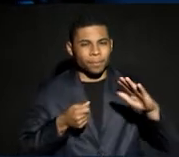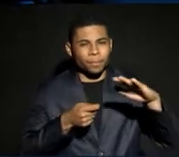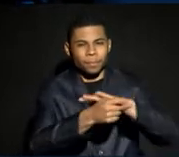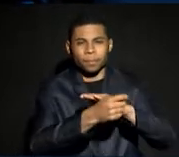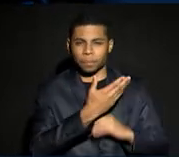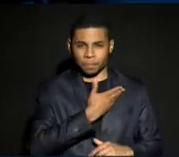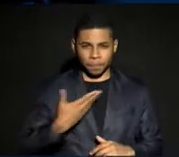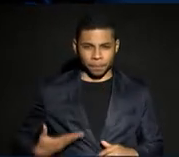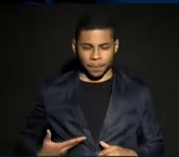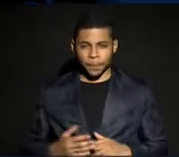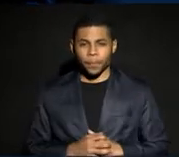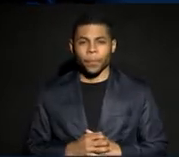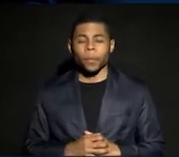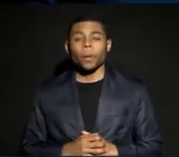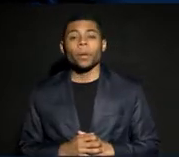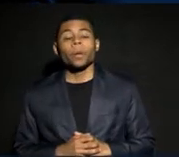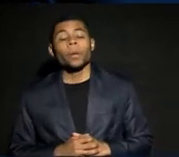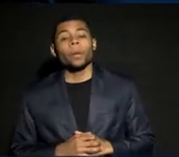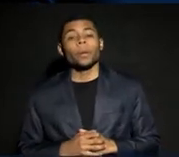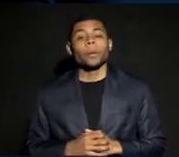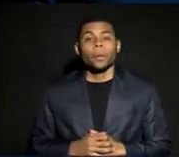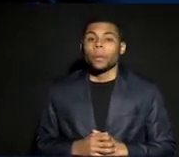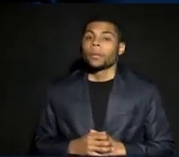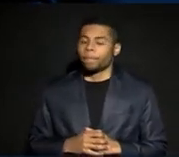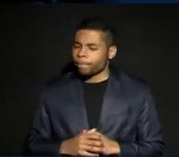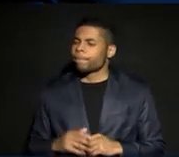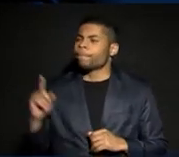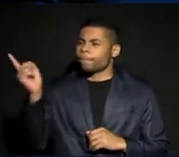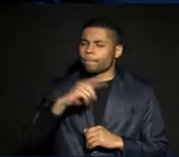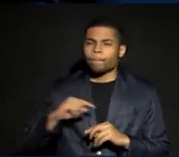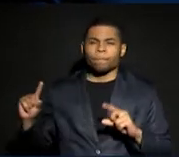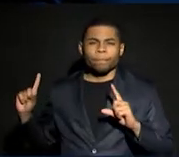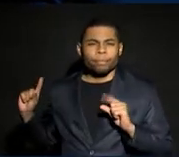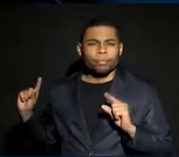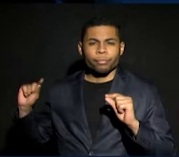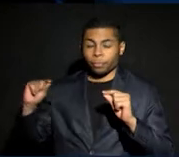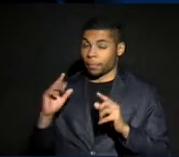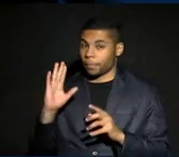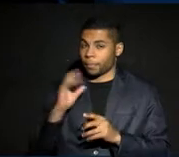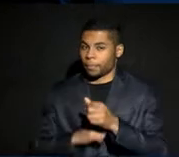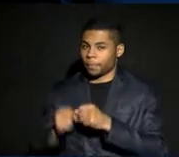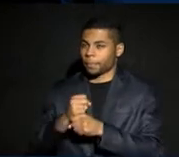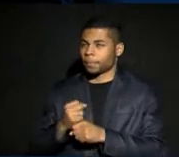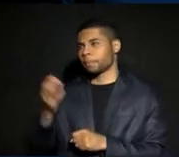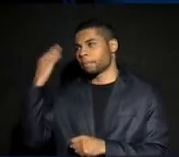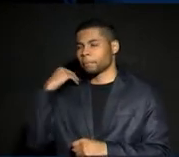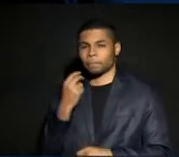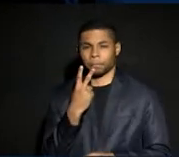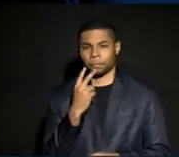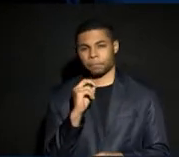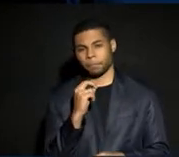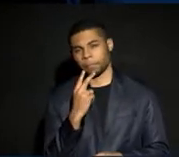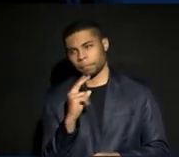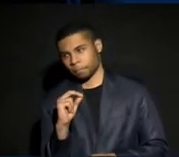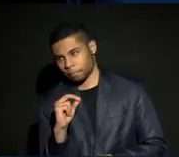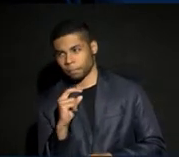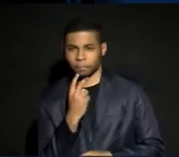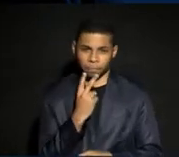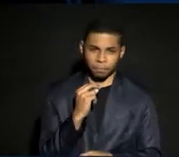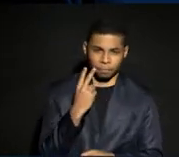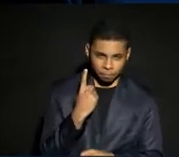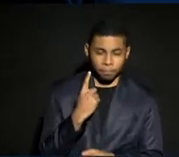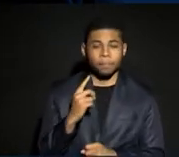né? Foi muito comentado ao longo do último ano, dos últimos dois anos, a